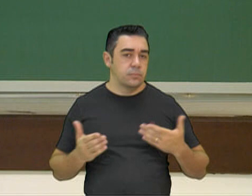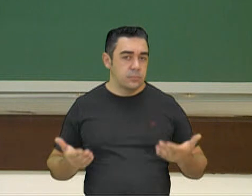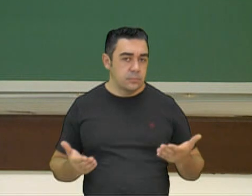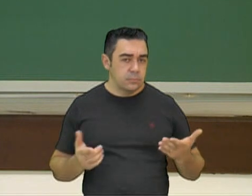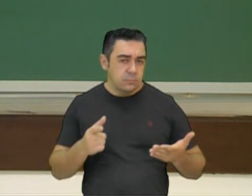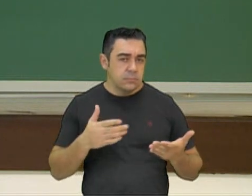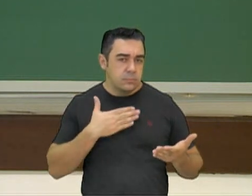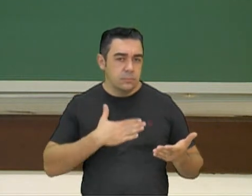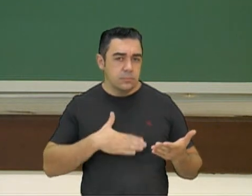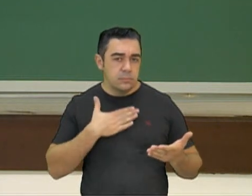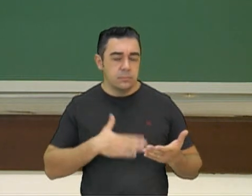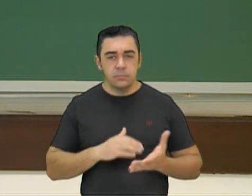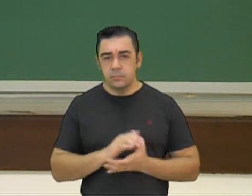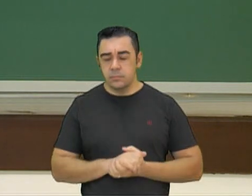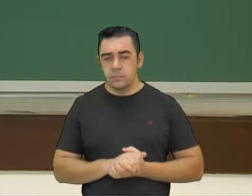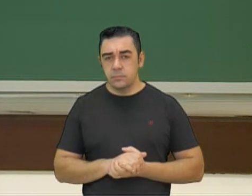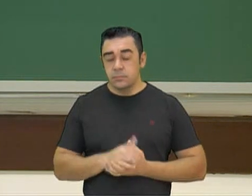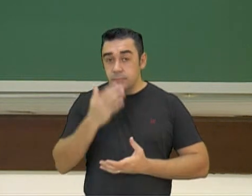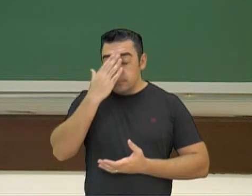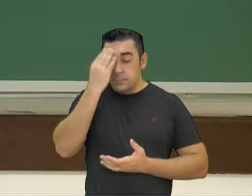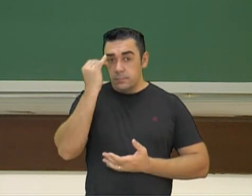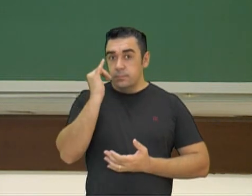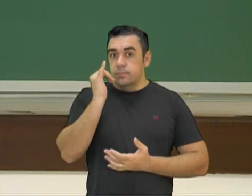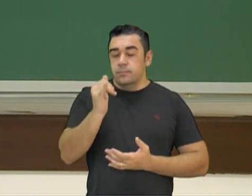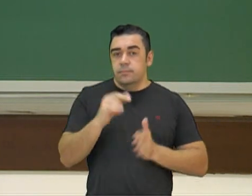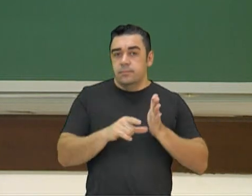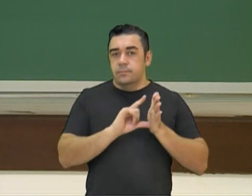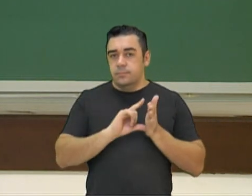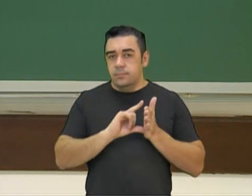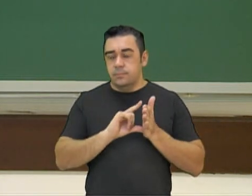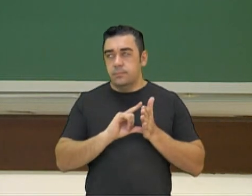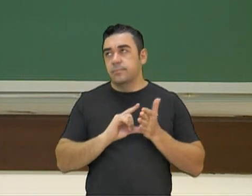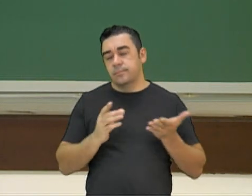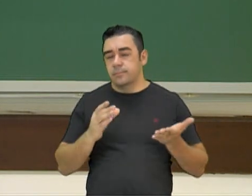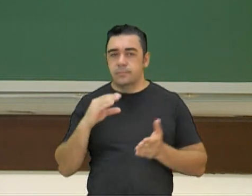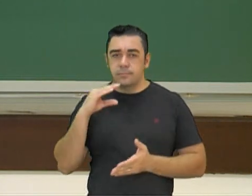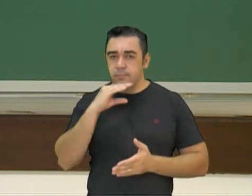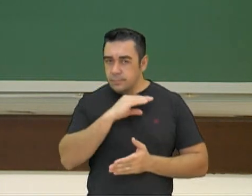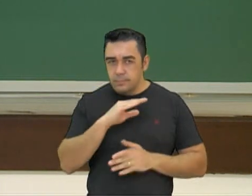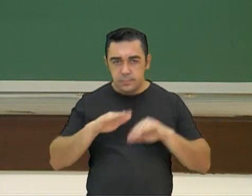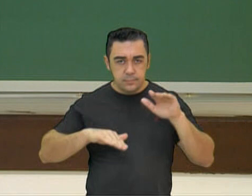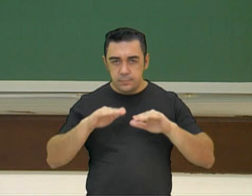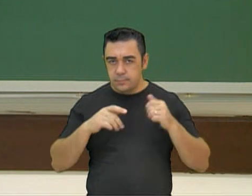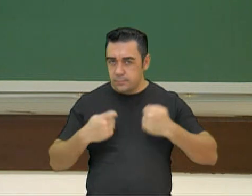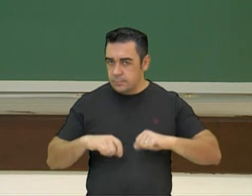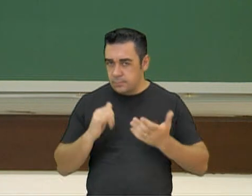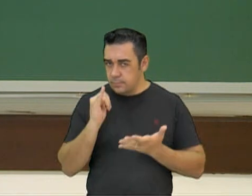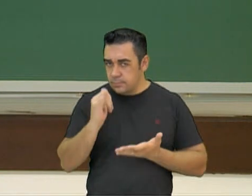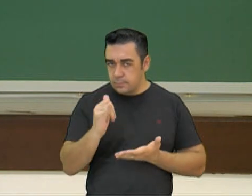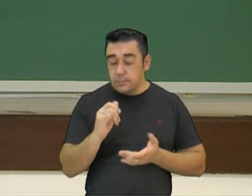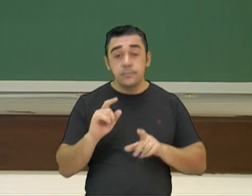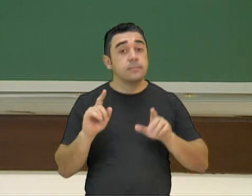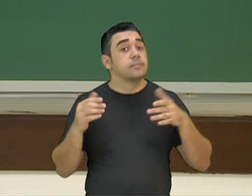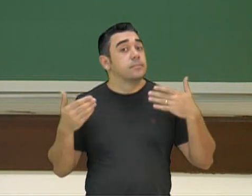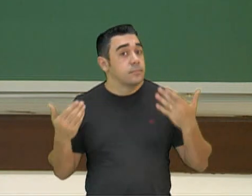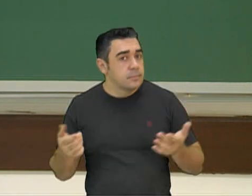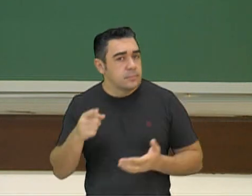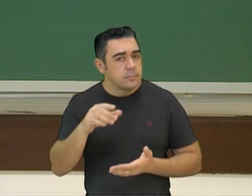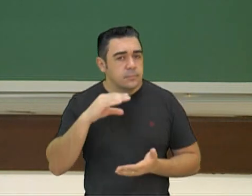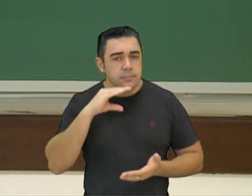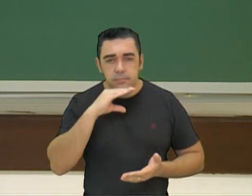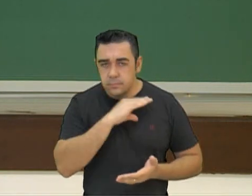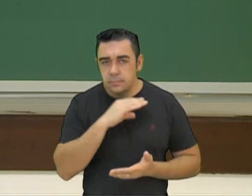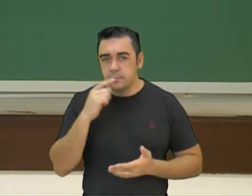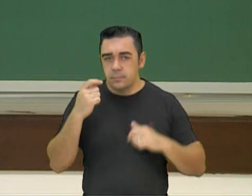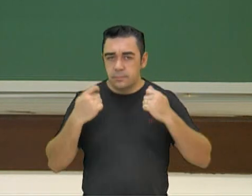Então, tranquilo? Eu esqueci no início de dizer uma coisa, porque ela é tão óbvia que às vezes nem precisa ser dito. Mas é óbvio que você